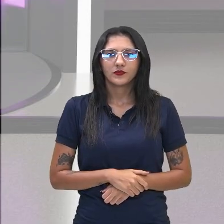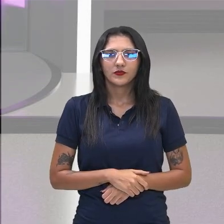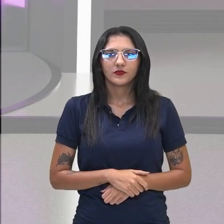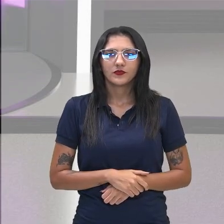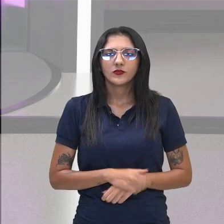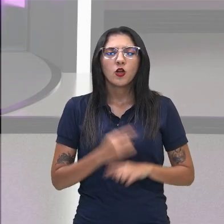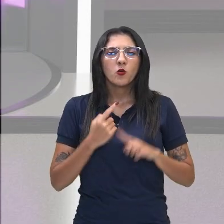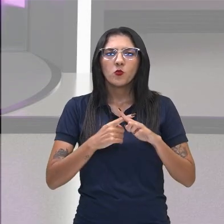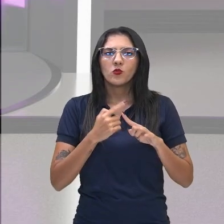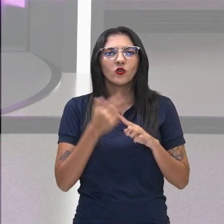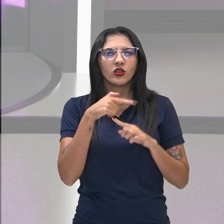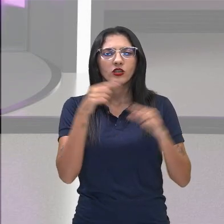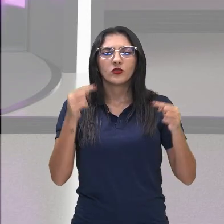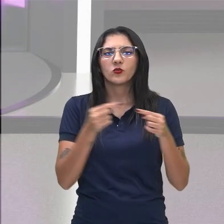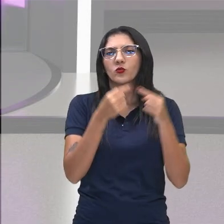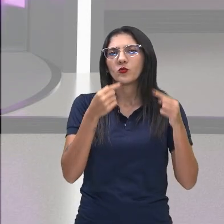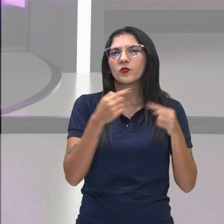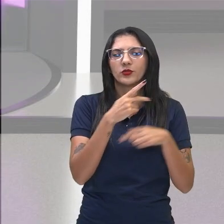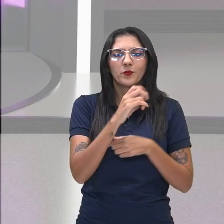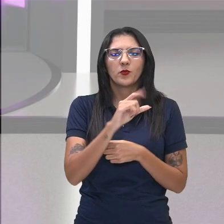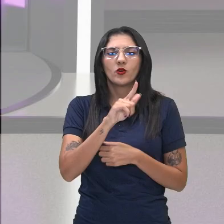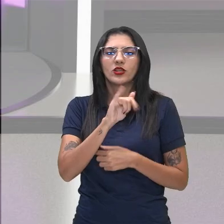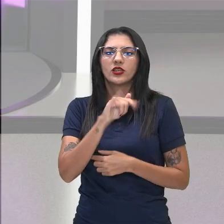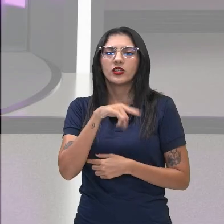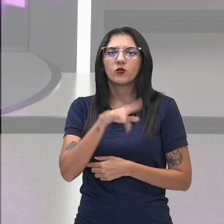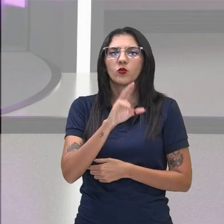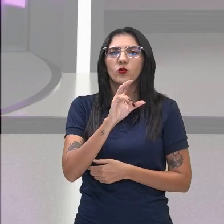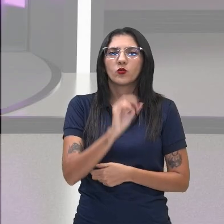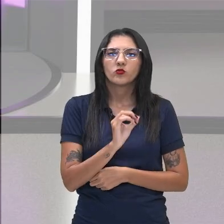um polígono, né? Considerando o polígono